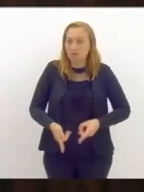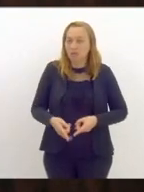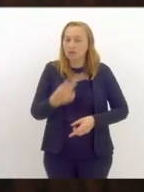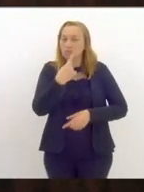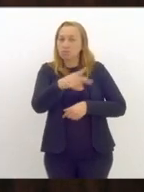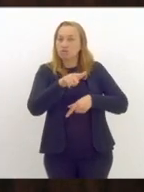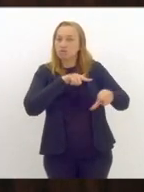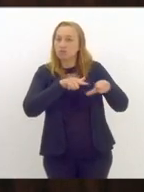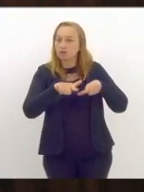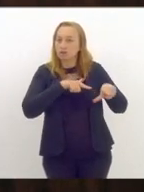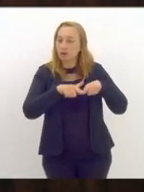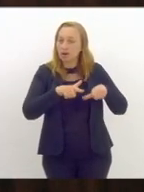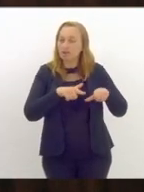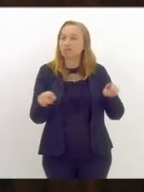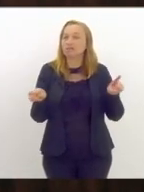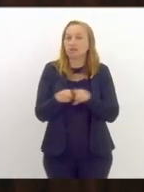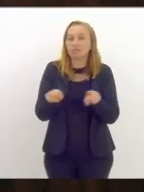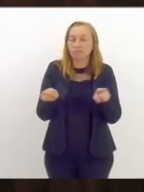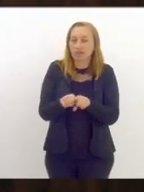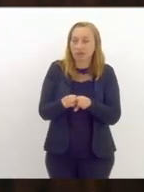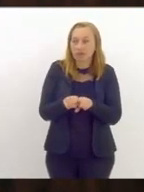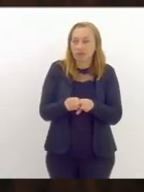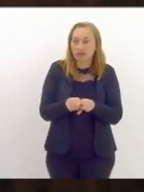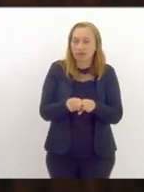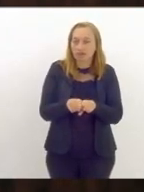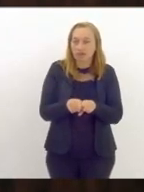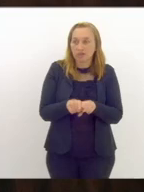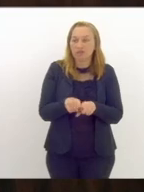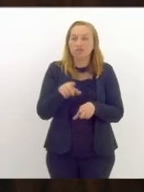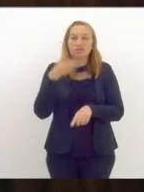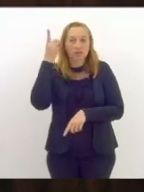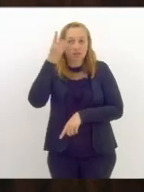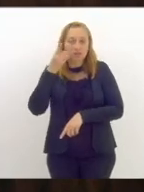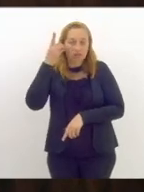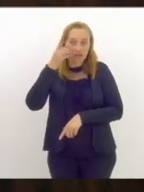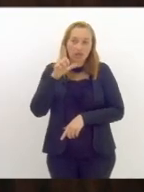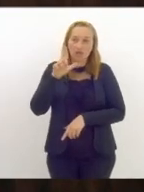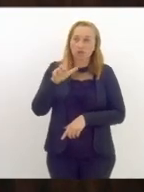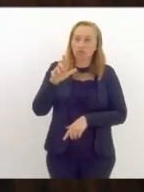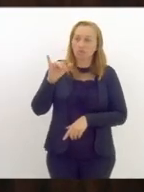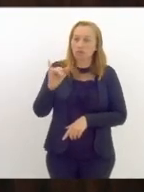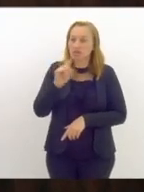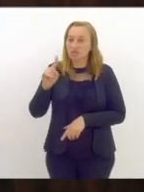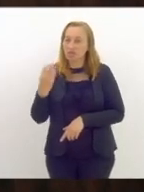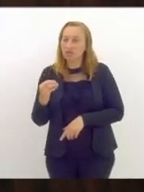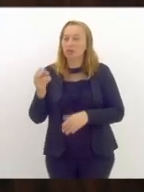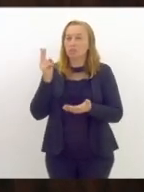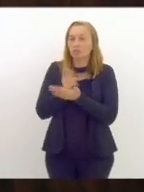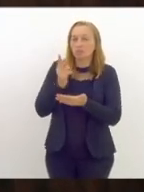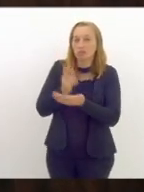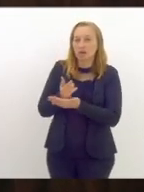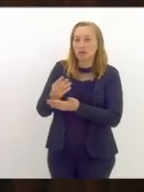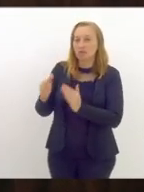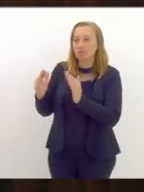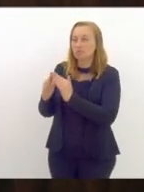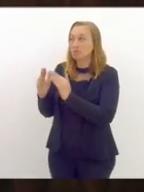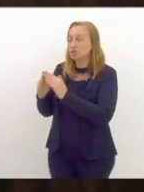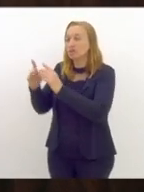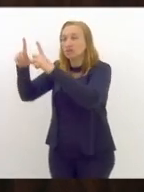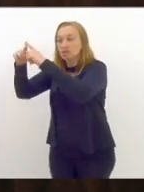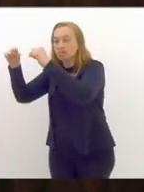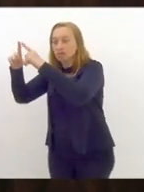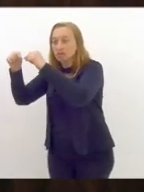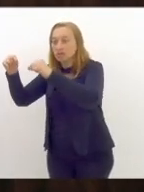atuação e à atuação também do deputado Luizinho, que mesmo à distância em Brasília, não esqueceu de estar